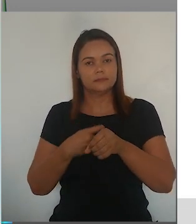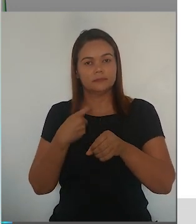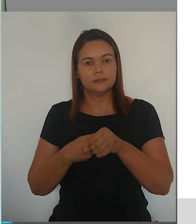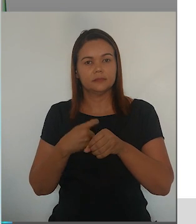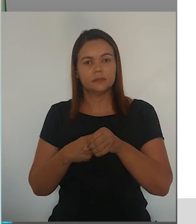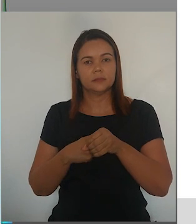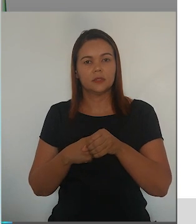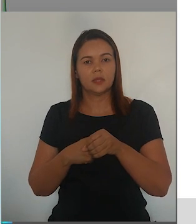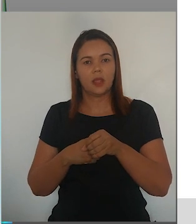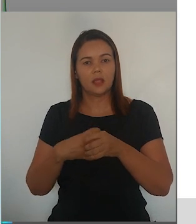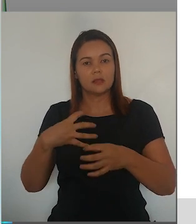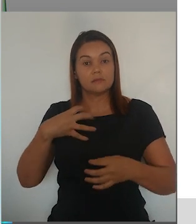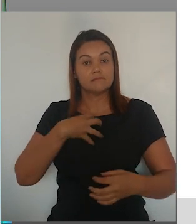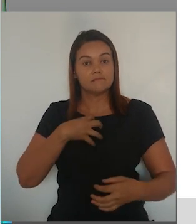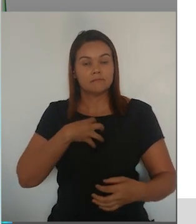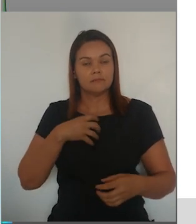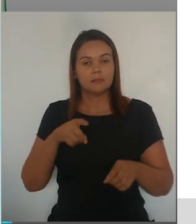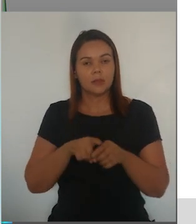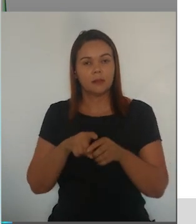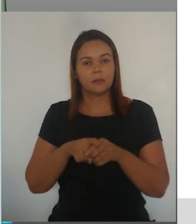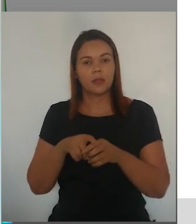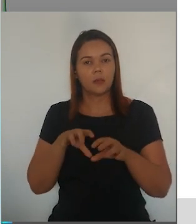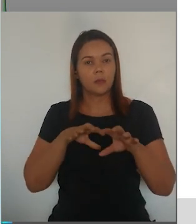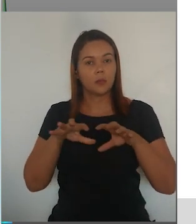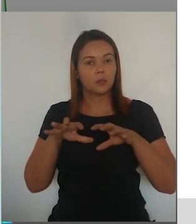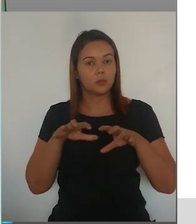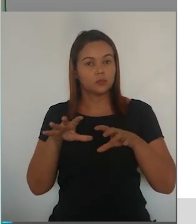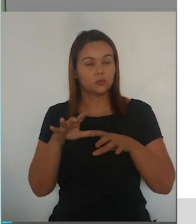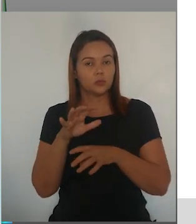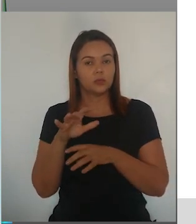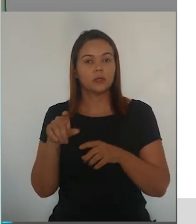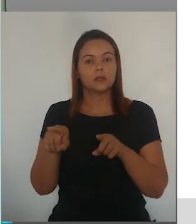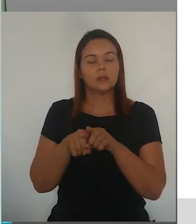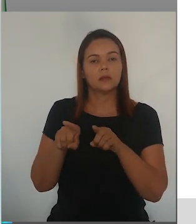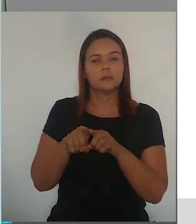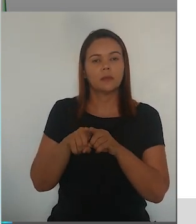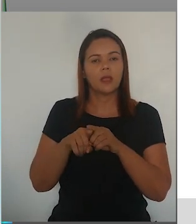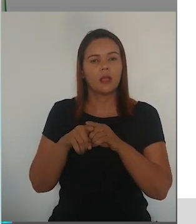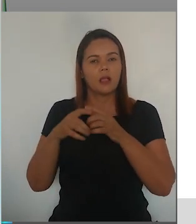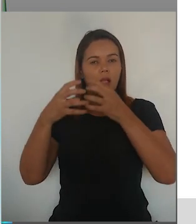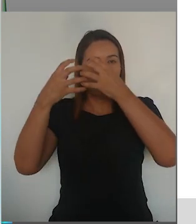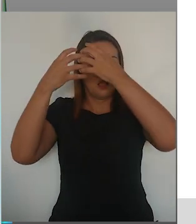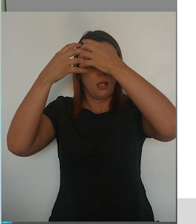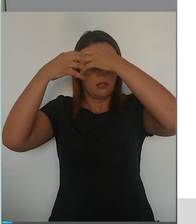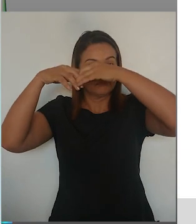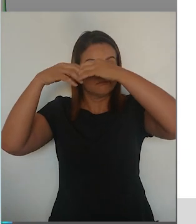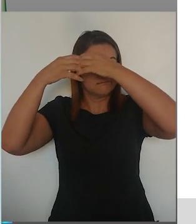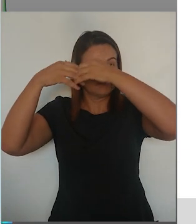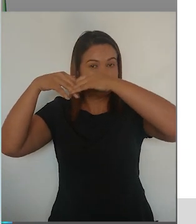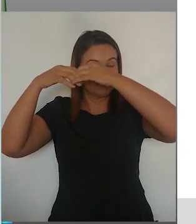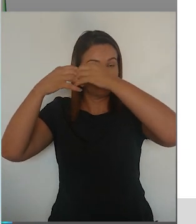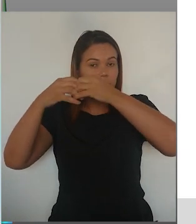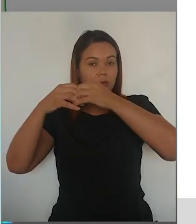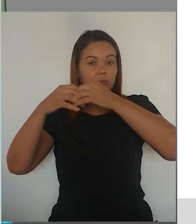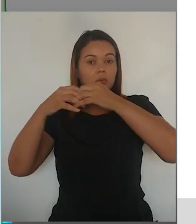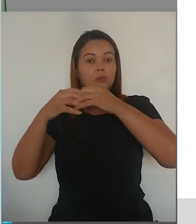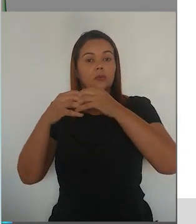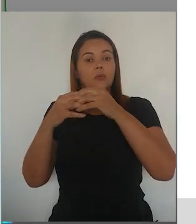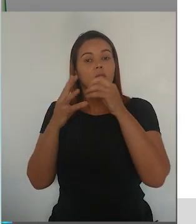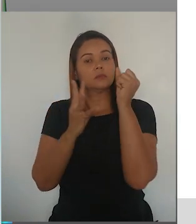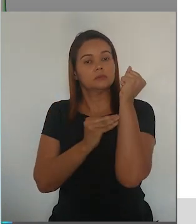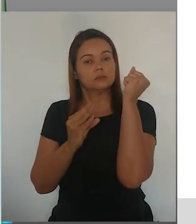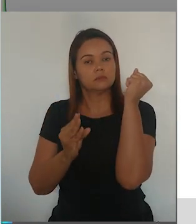O músculo esquelético recebe inervação sensorial e motora. As